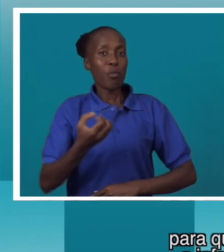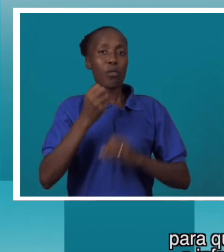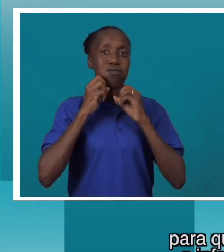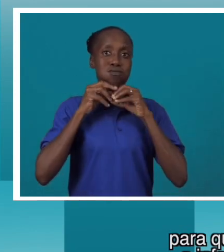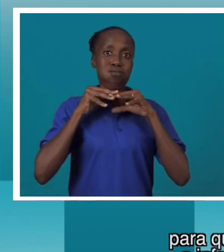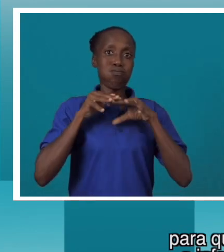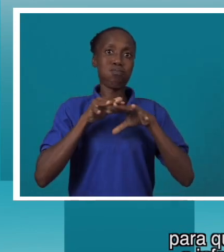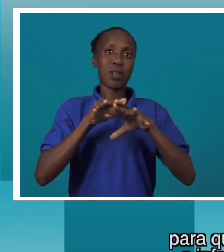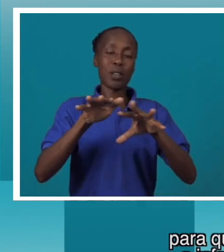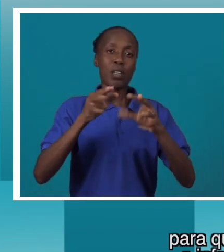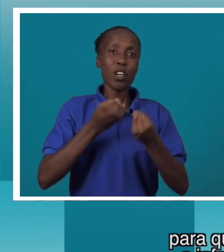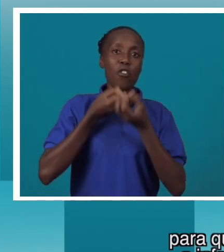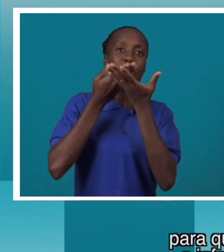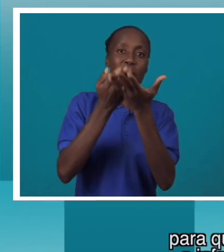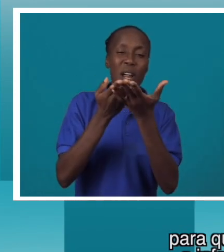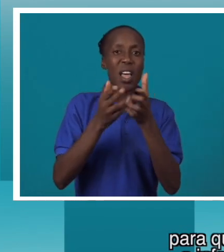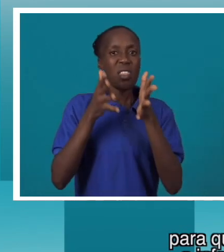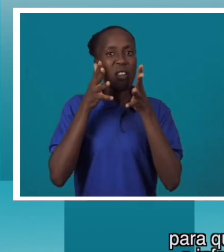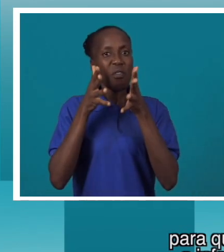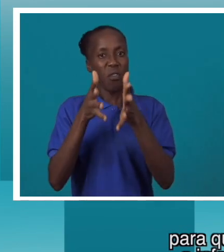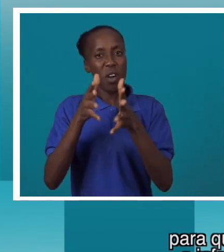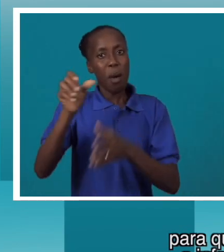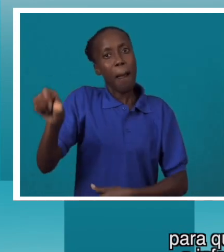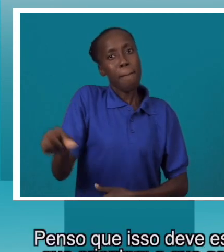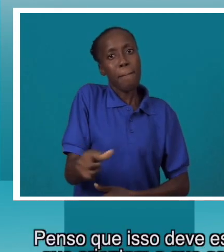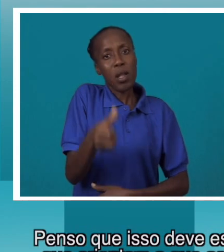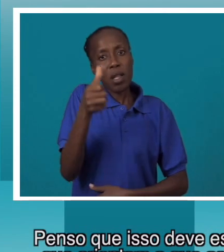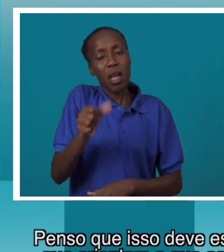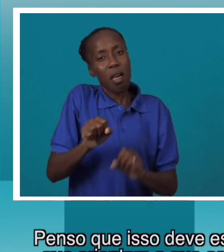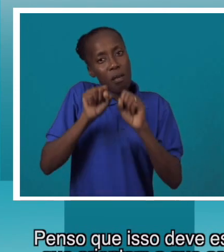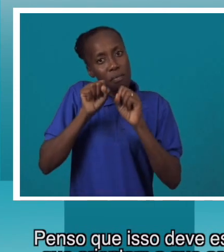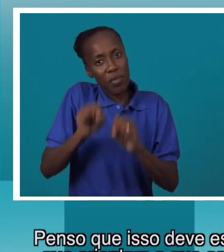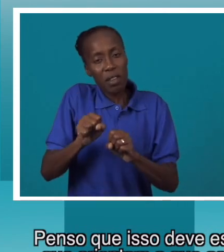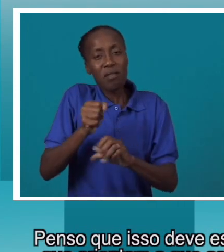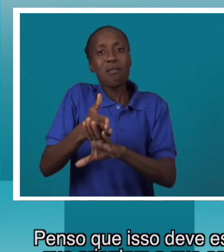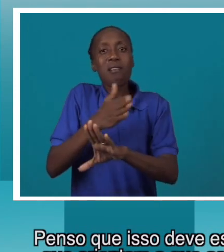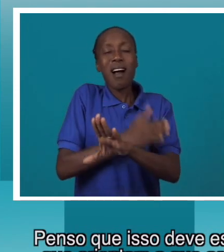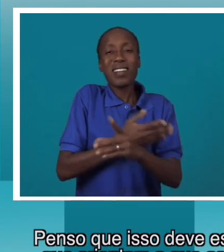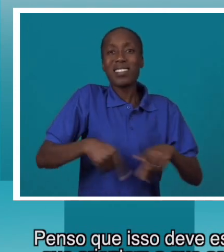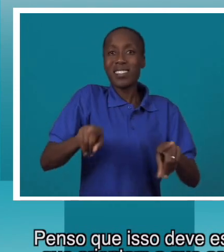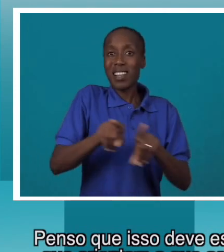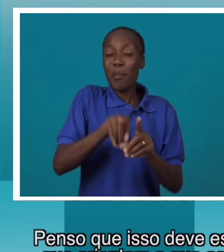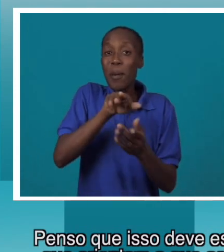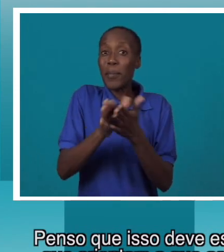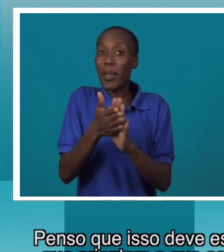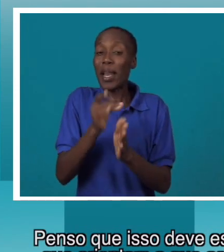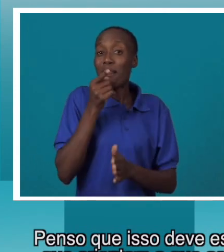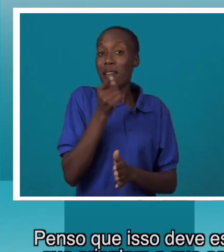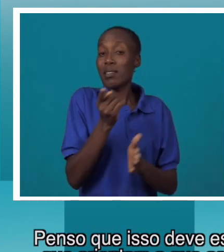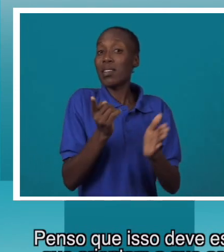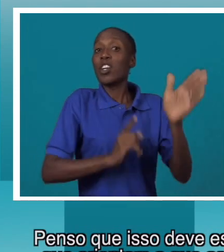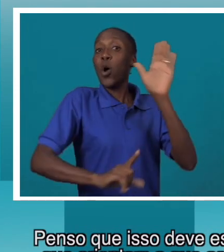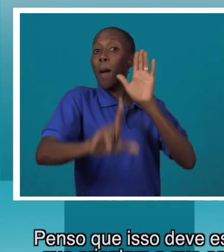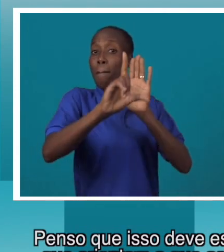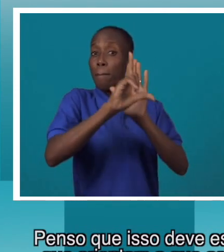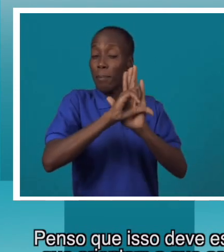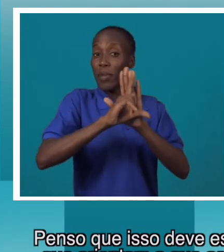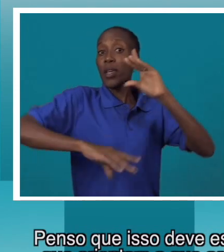espalhar a informação da melhor forma. Eu penso que isso tem que vir atrelado à formação de políticas públicas que